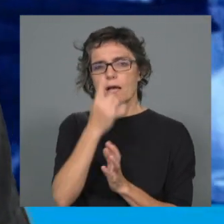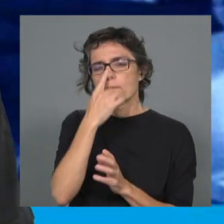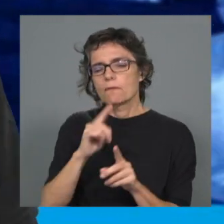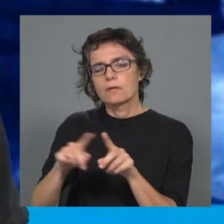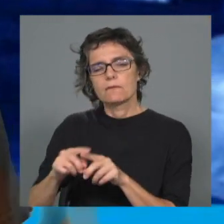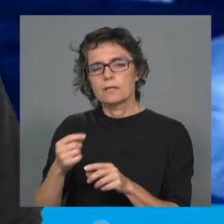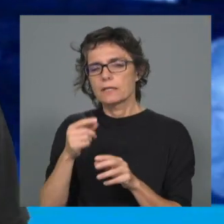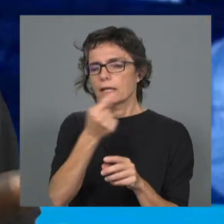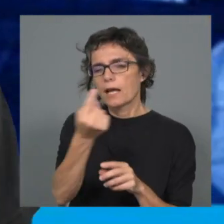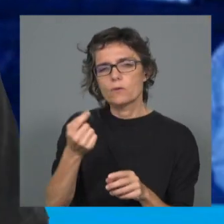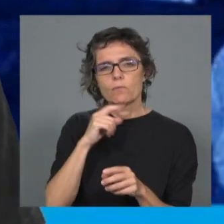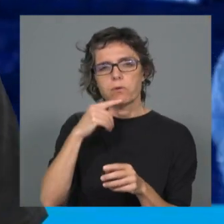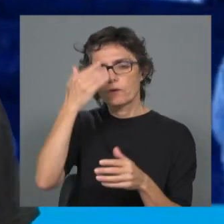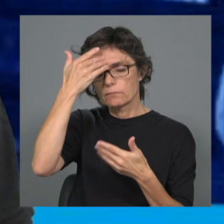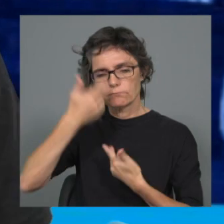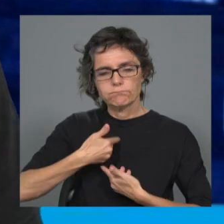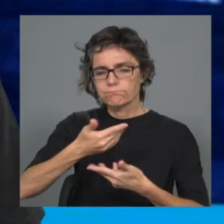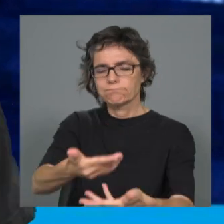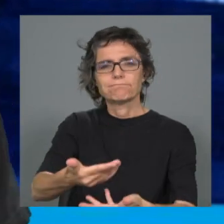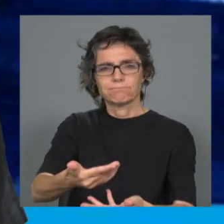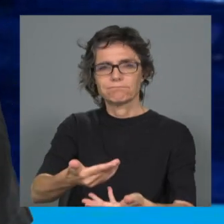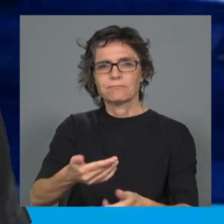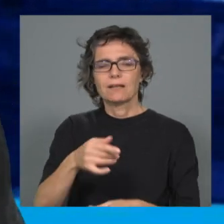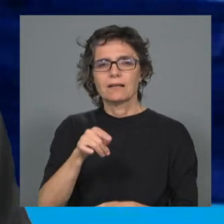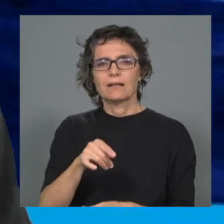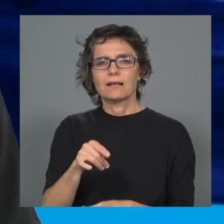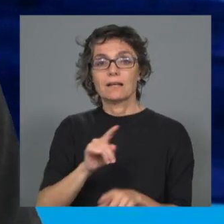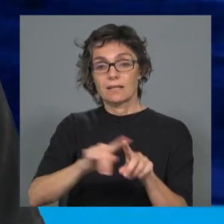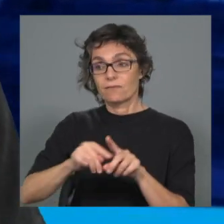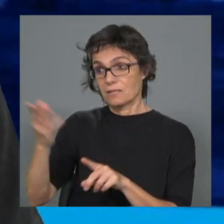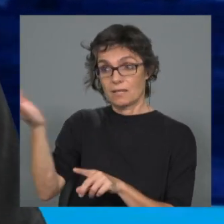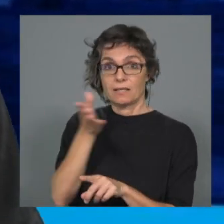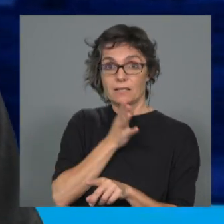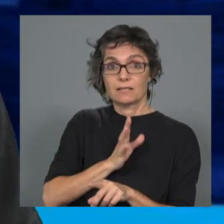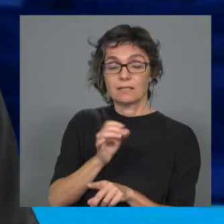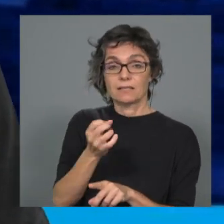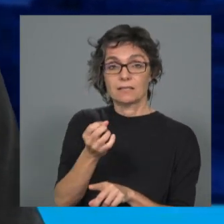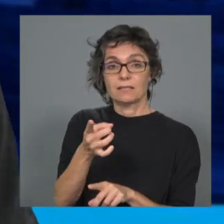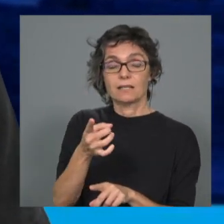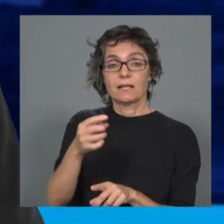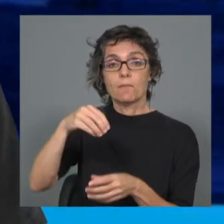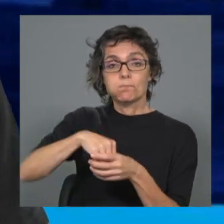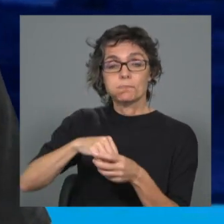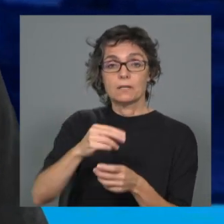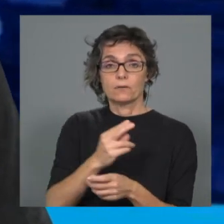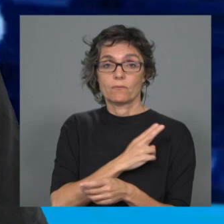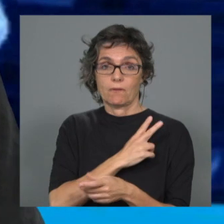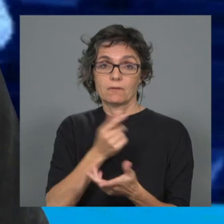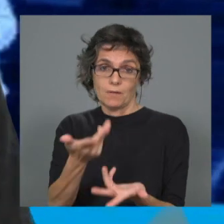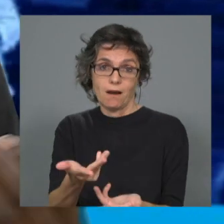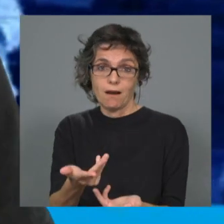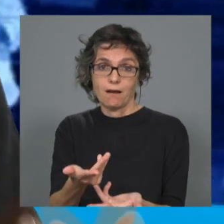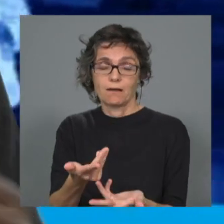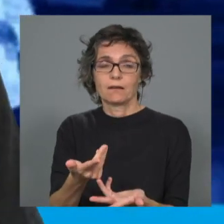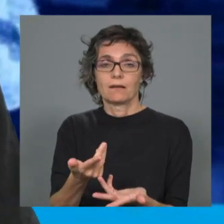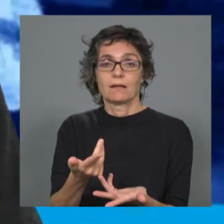O Rui já falou aqui no início da diversidade também que existe dentro da própria academia, e é,